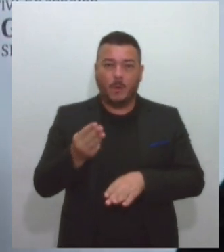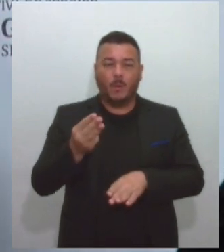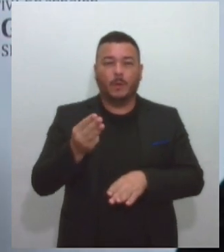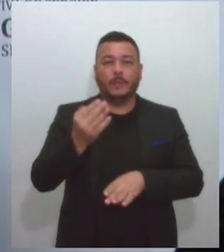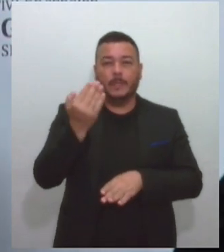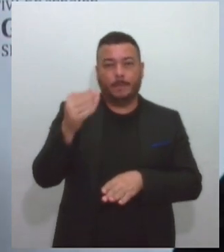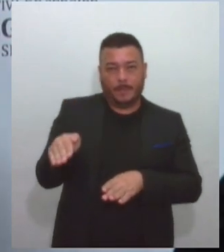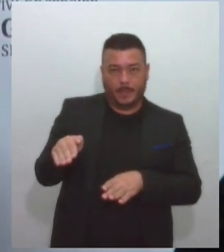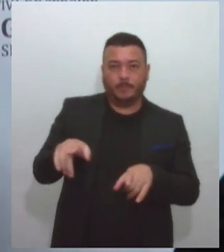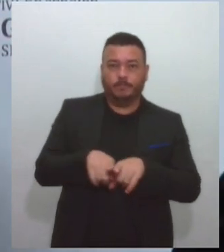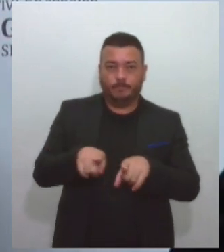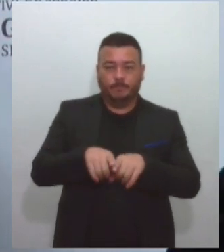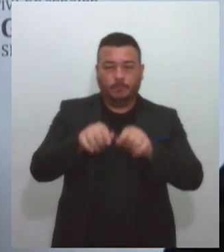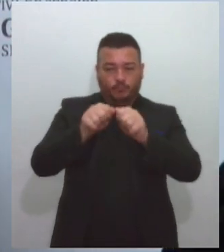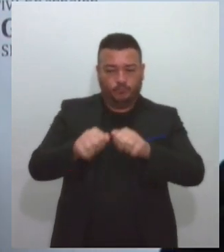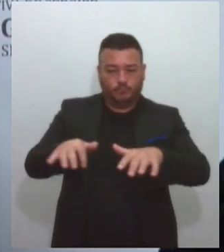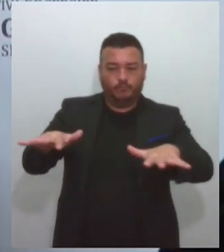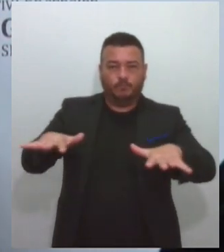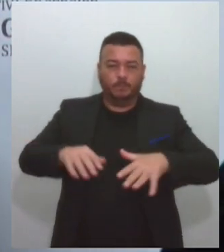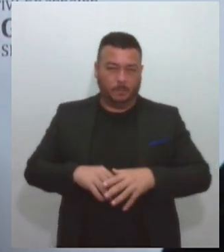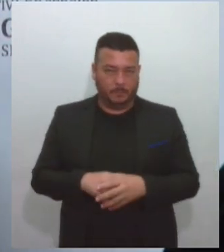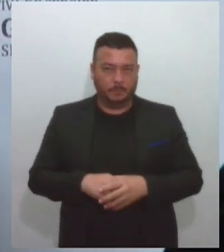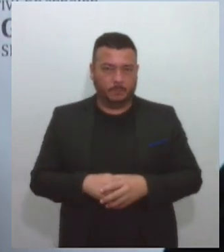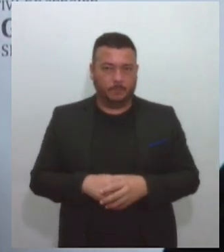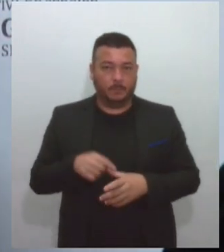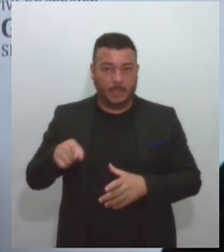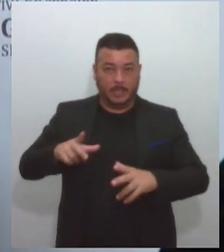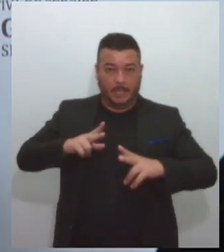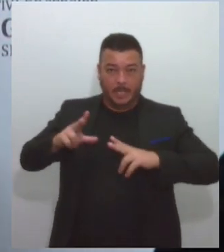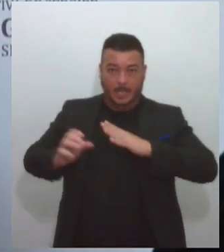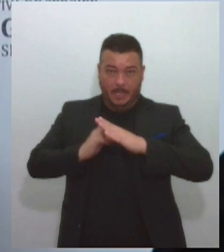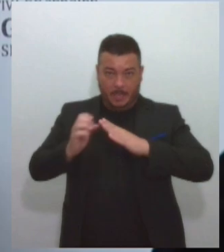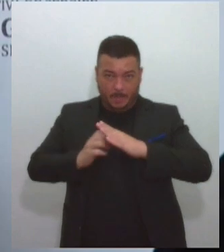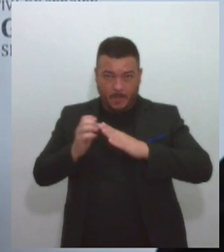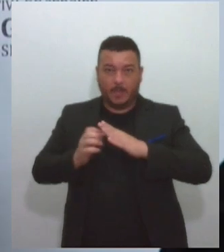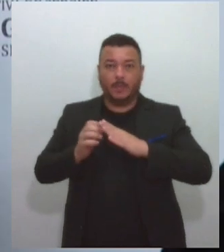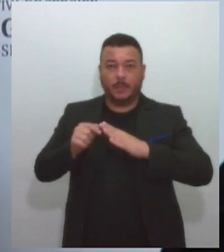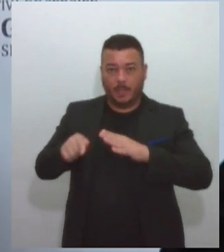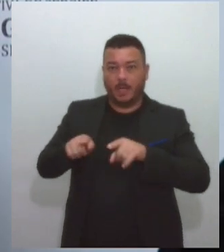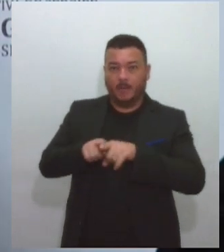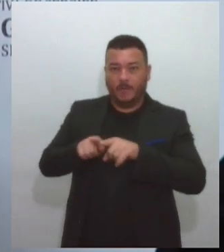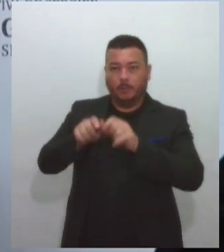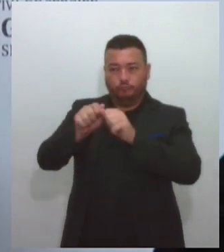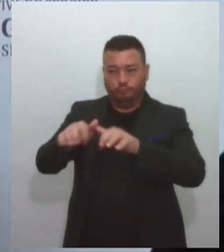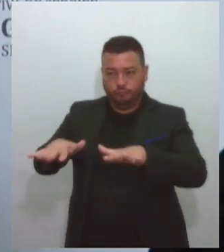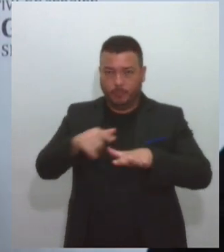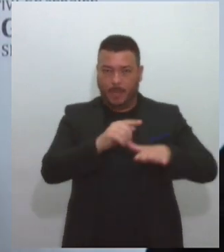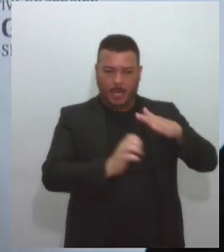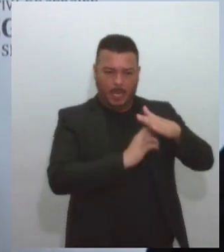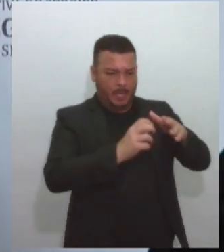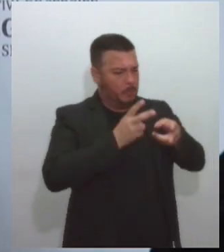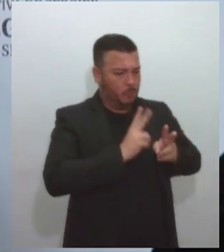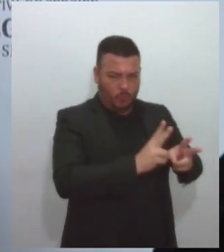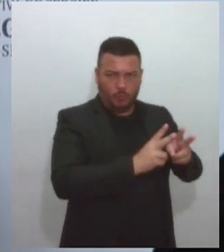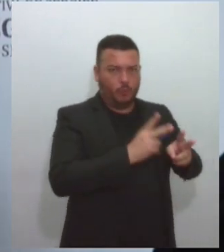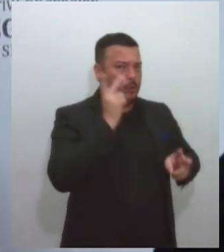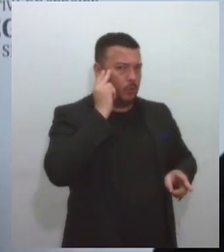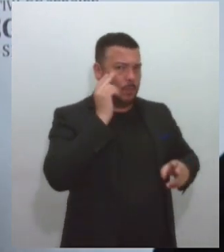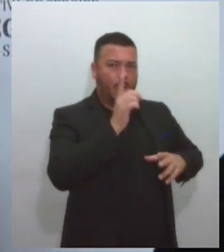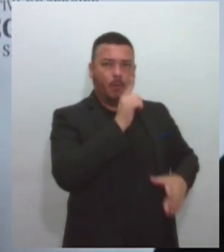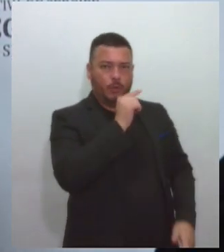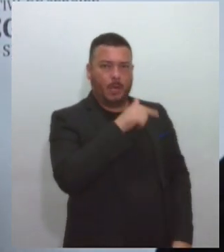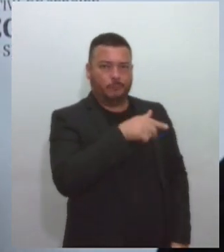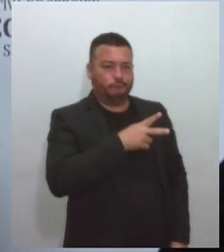distribuição. A concessionária privada vai operar o serviço de distribuição, a DESO permanece existindo, fazendo a captação da água e